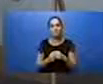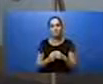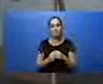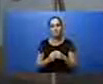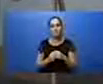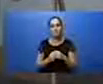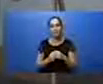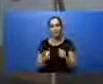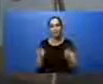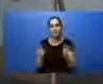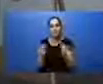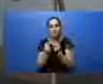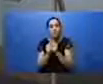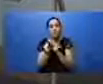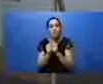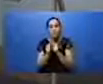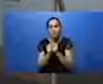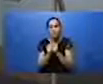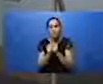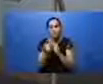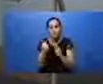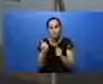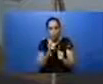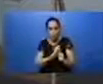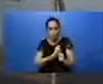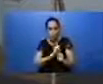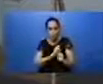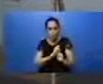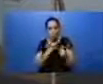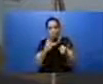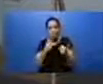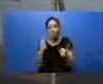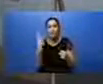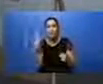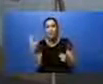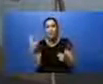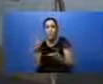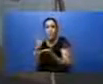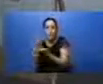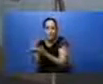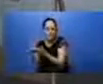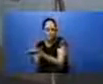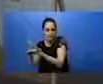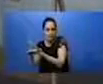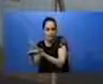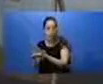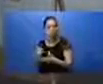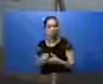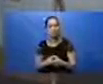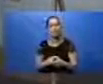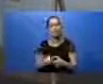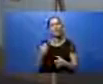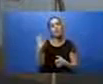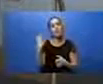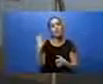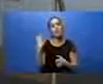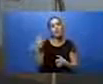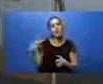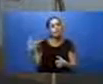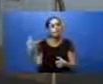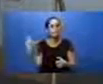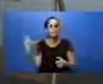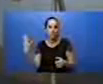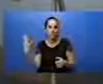Para formar 2 inteiros, vou precisar de mais 2 metades. Total, 4